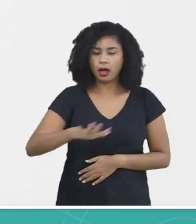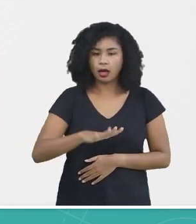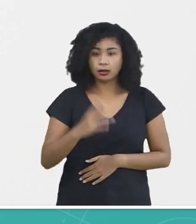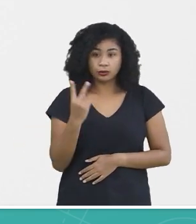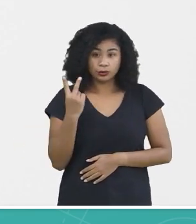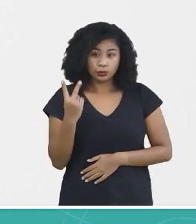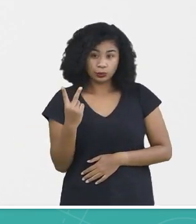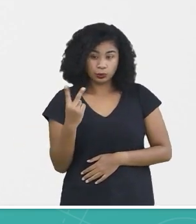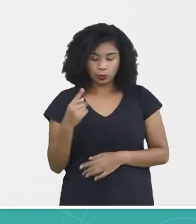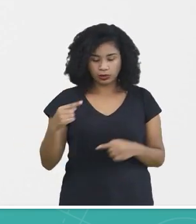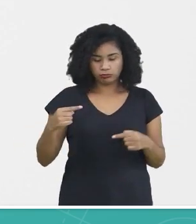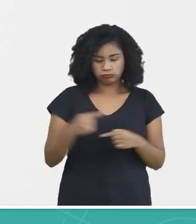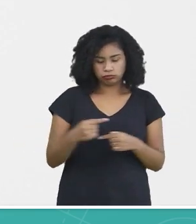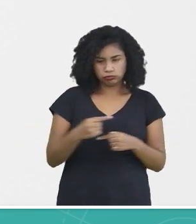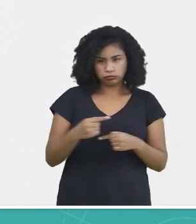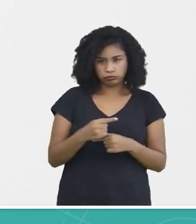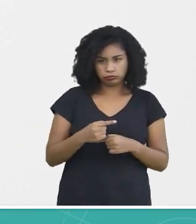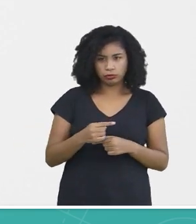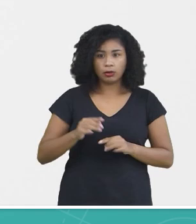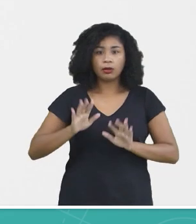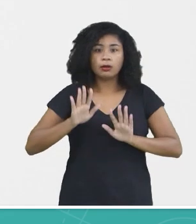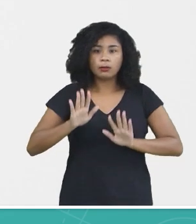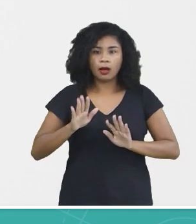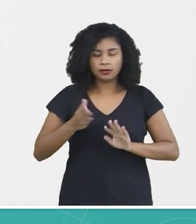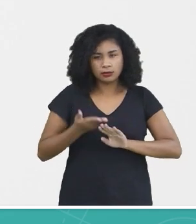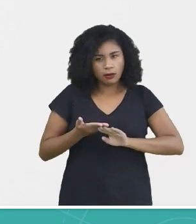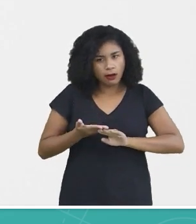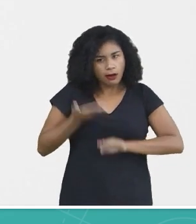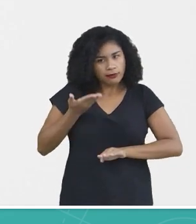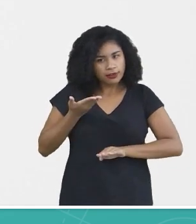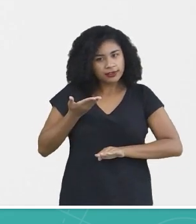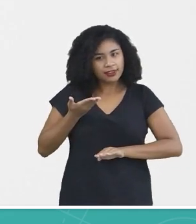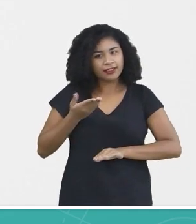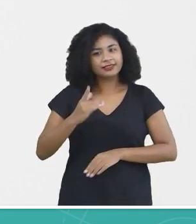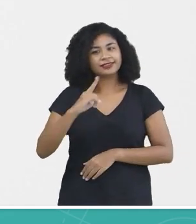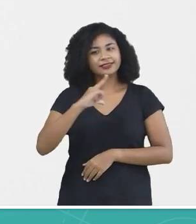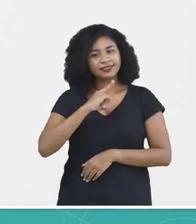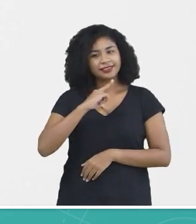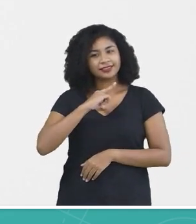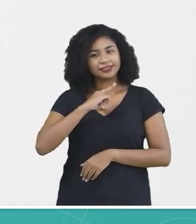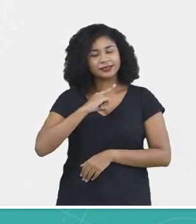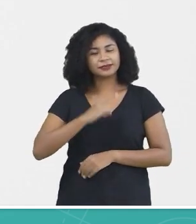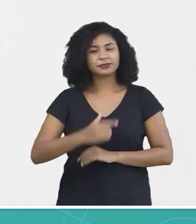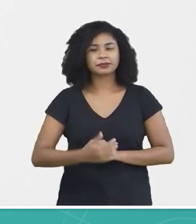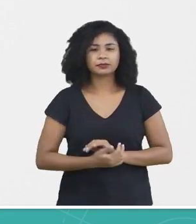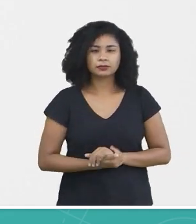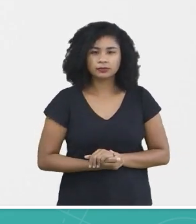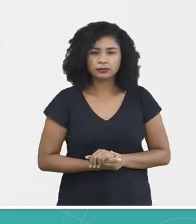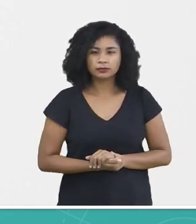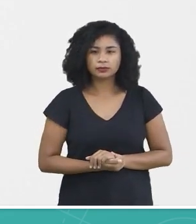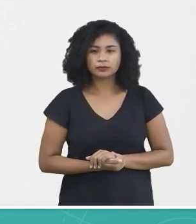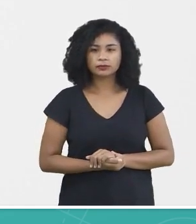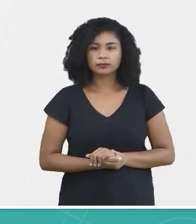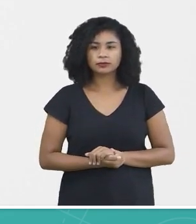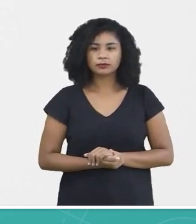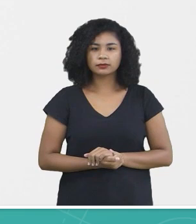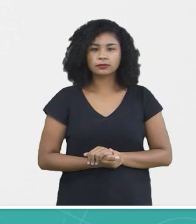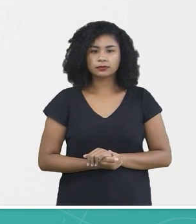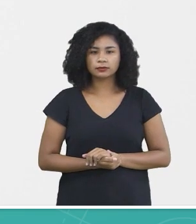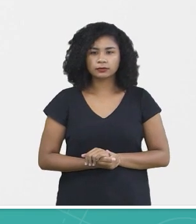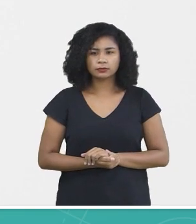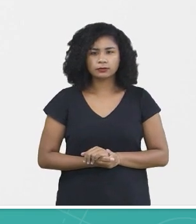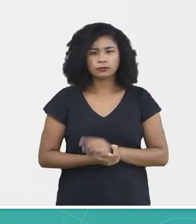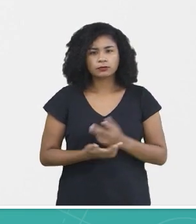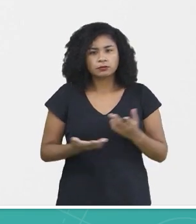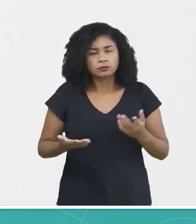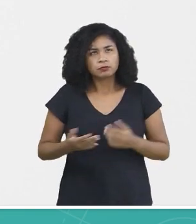acontece? Essas retas mantêm aí a mesma distância. Ou seja, elas nunca se tocam. Se você pegar um